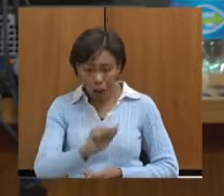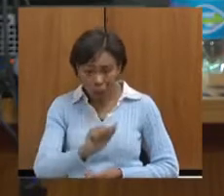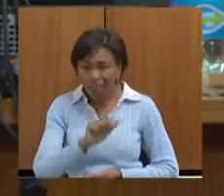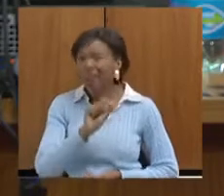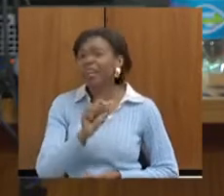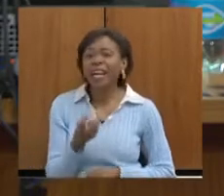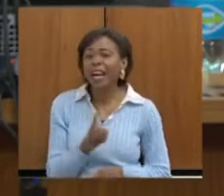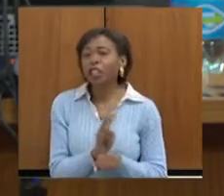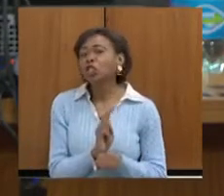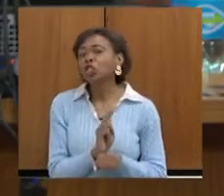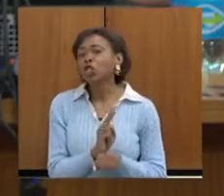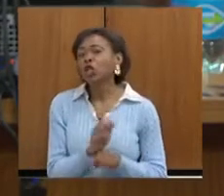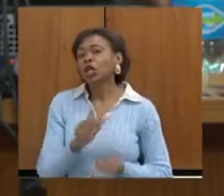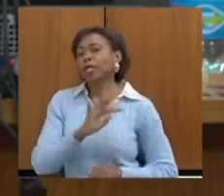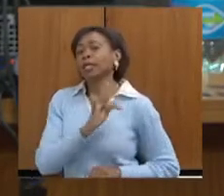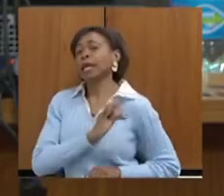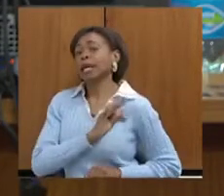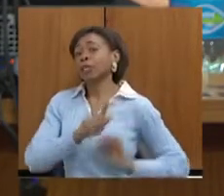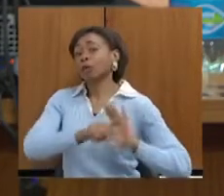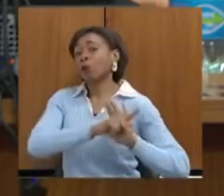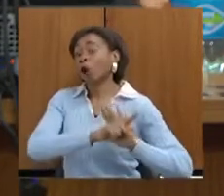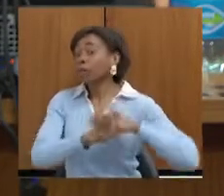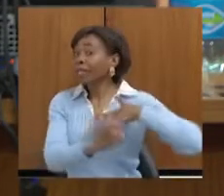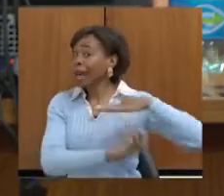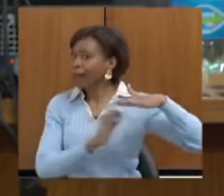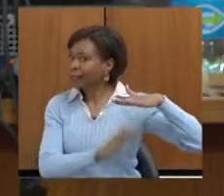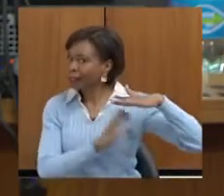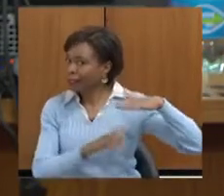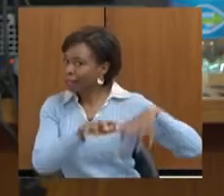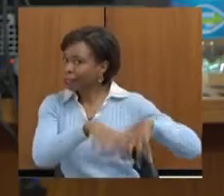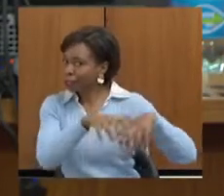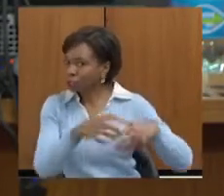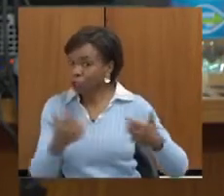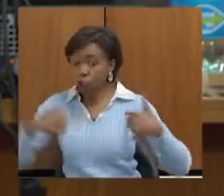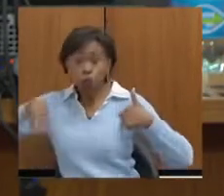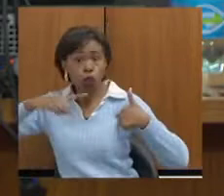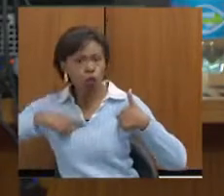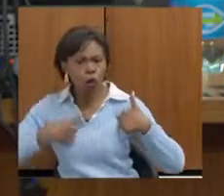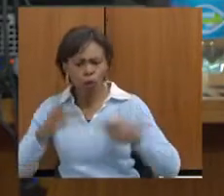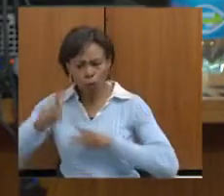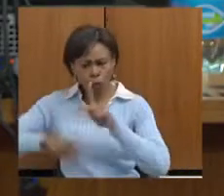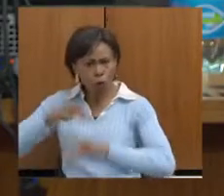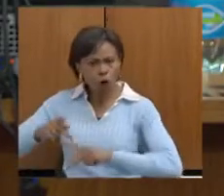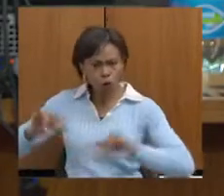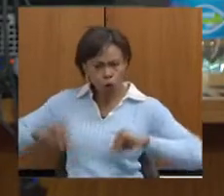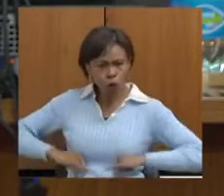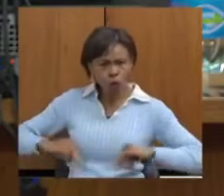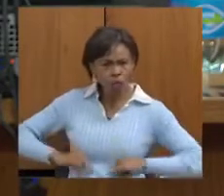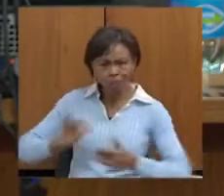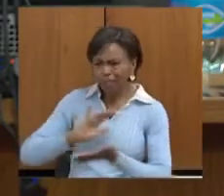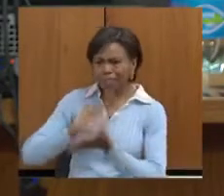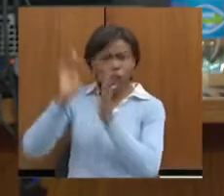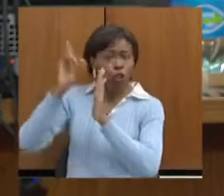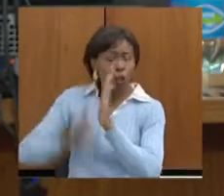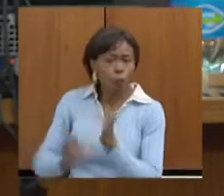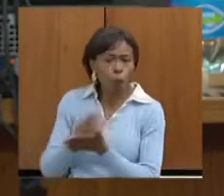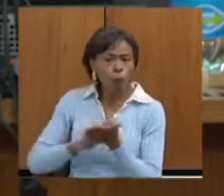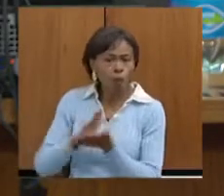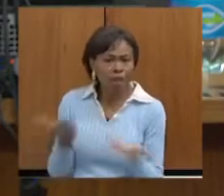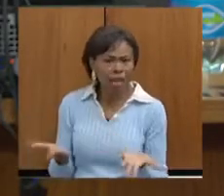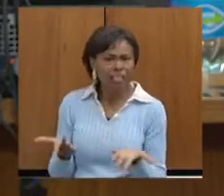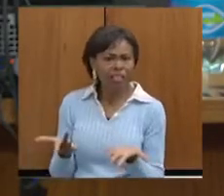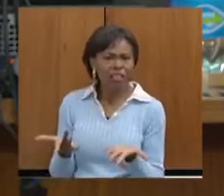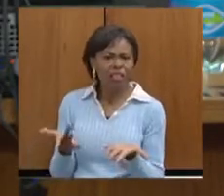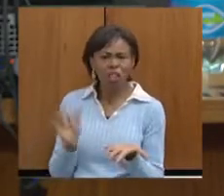das mineradoras nós não temos direito a Assessoria Técnica né os atingir em épocas atingidos tem que se lascar no território que